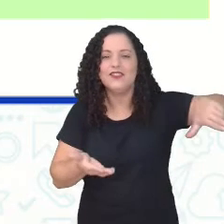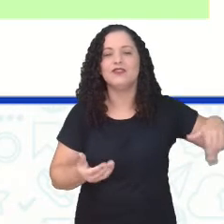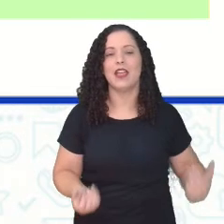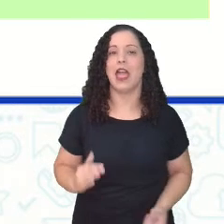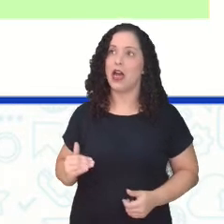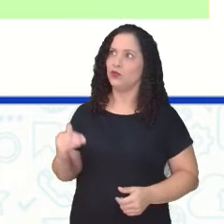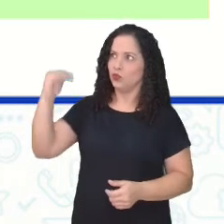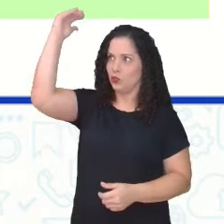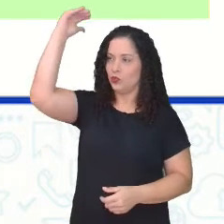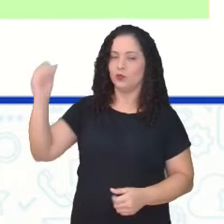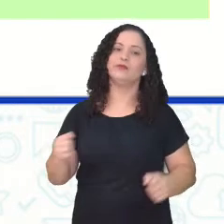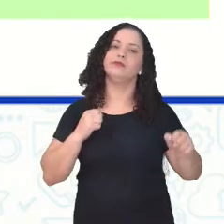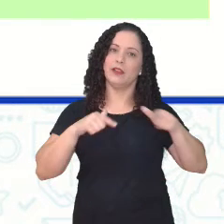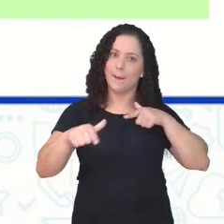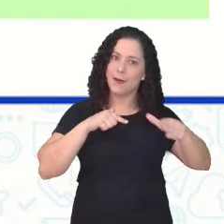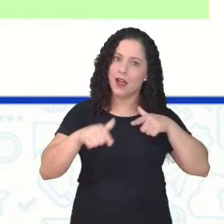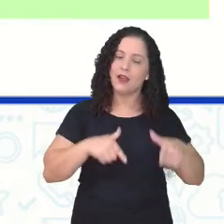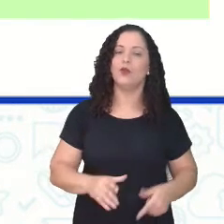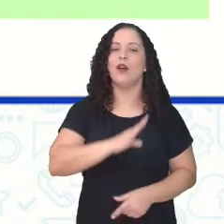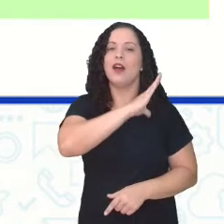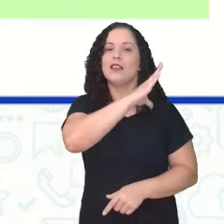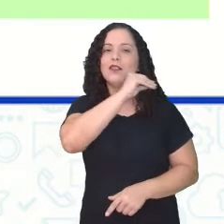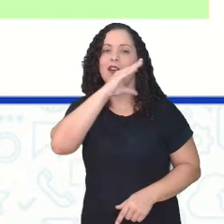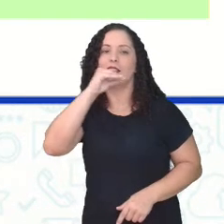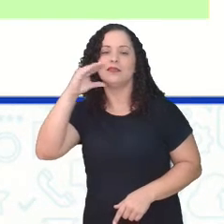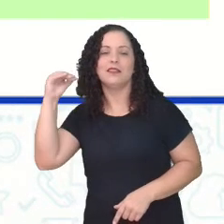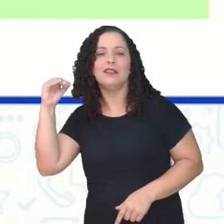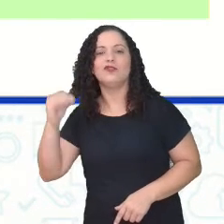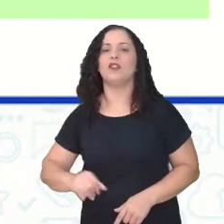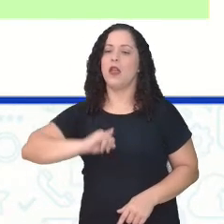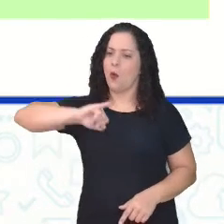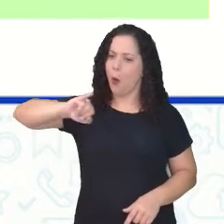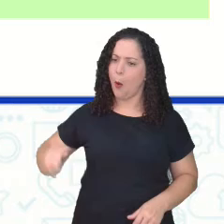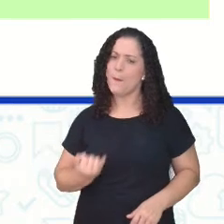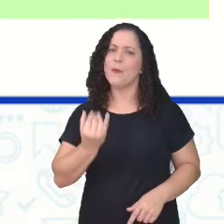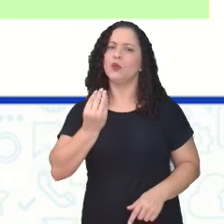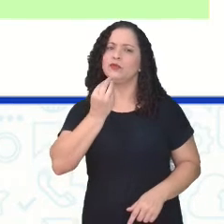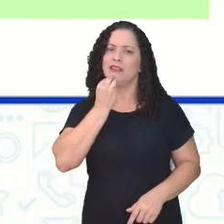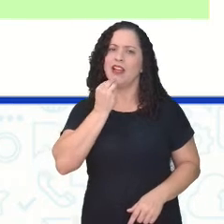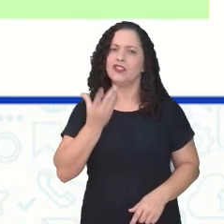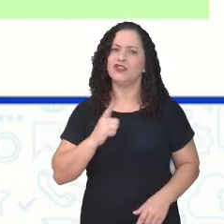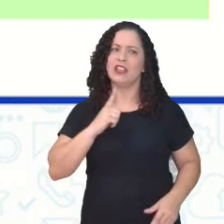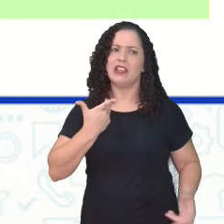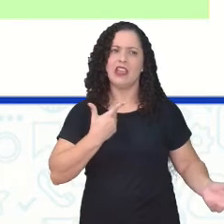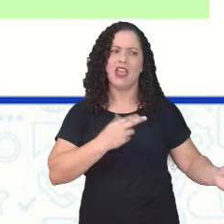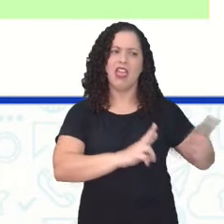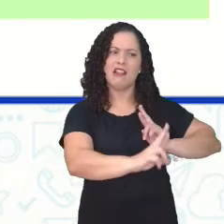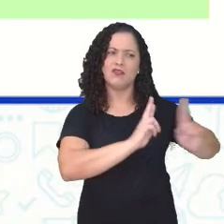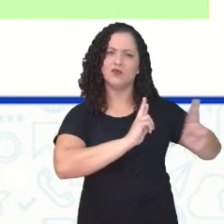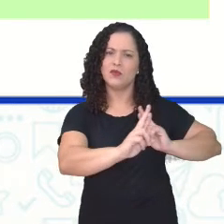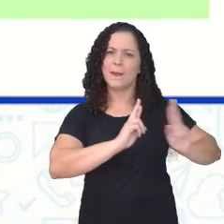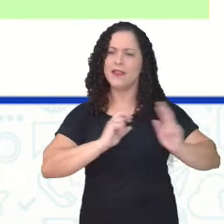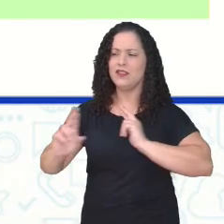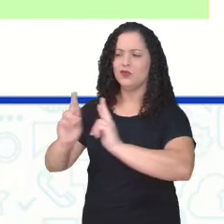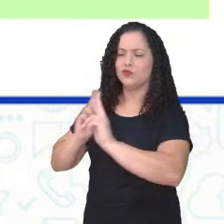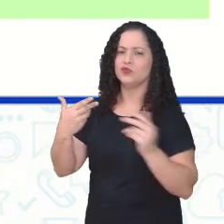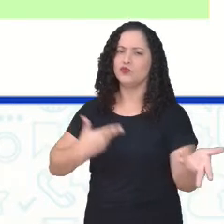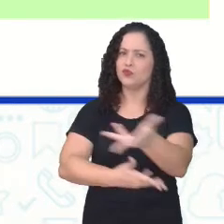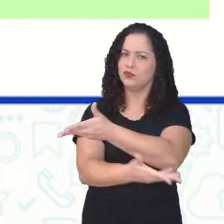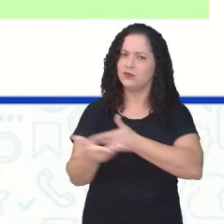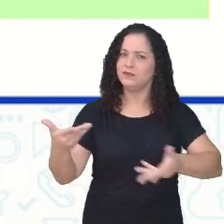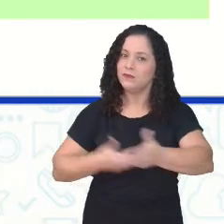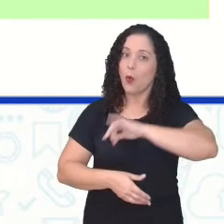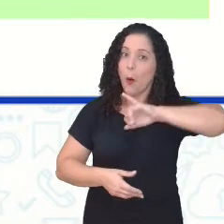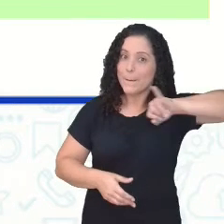adolescente, abrir caminhos de oportunidades, não é, que pode surgir, de relacionamentos, interações, oportunidades de